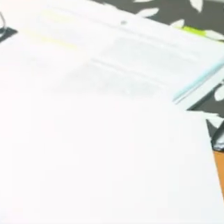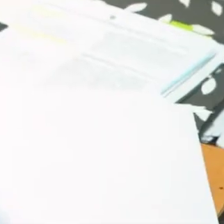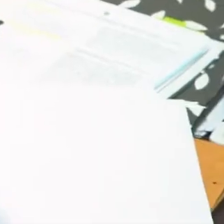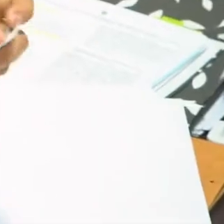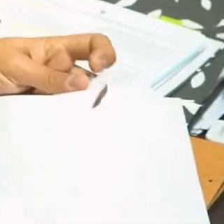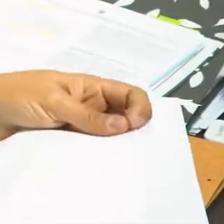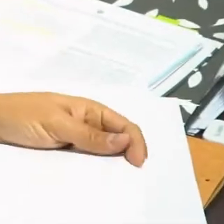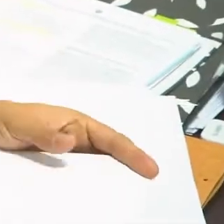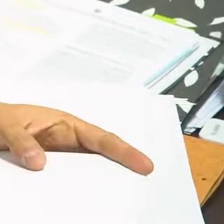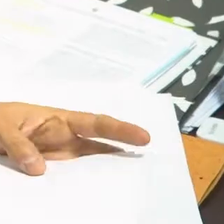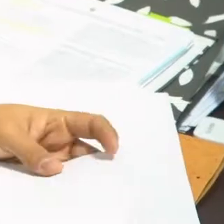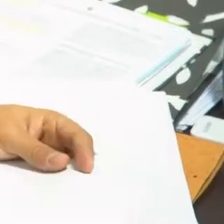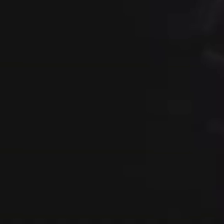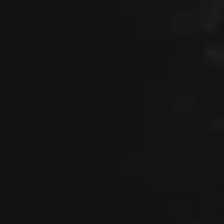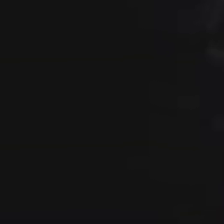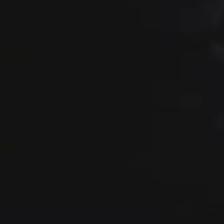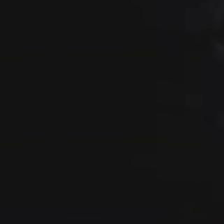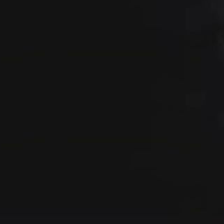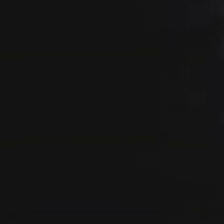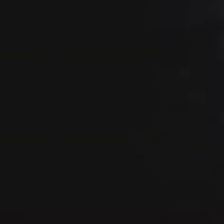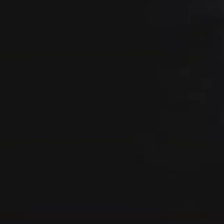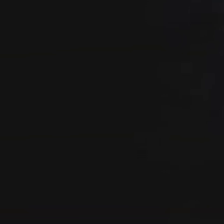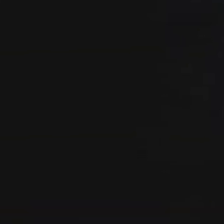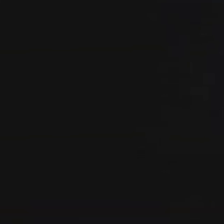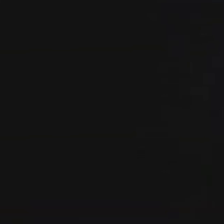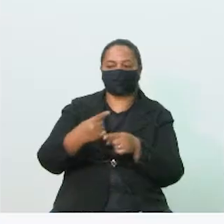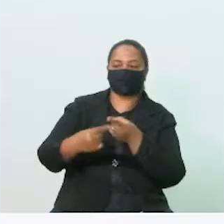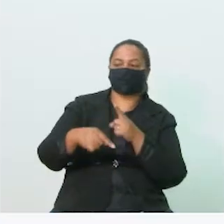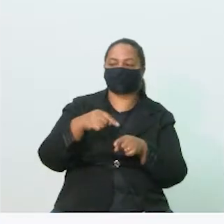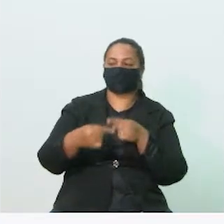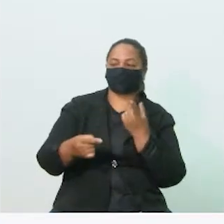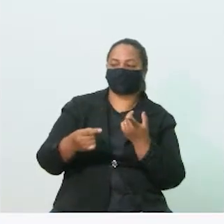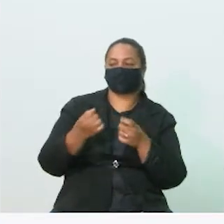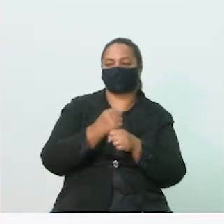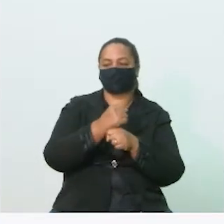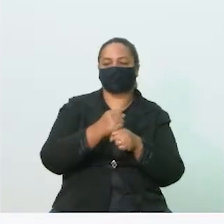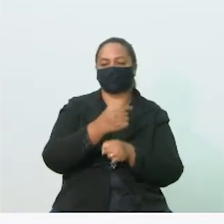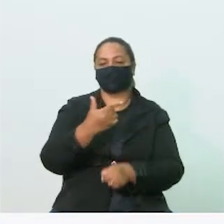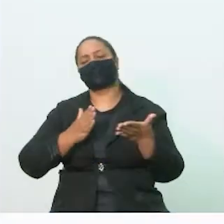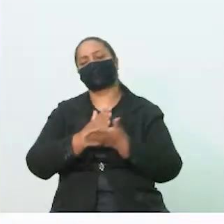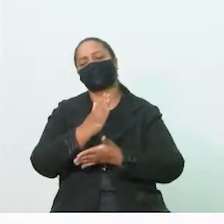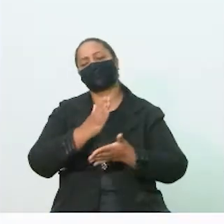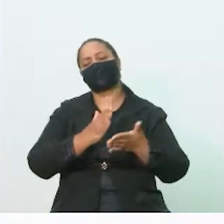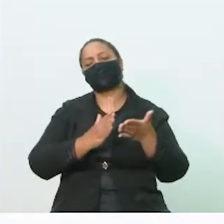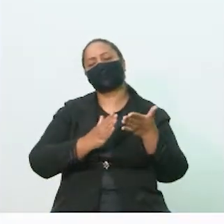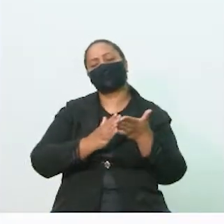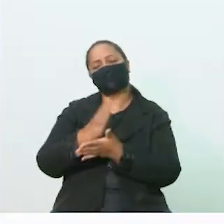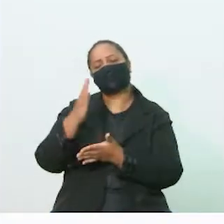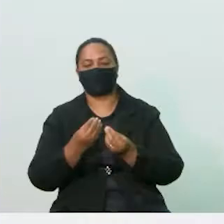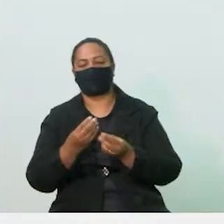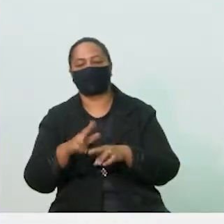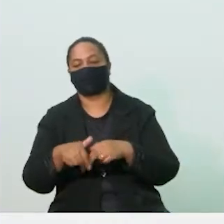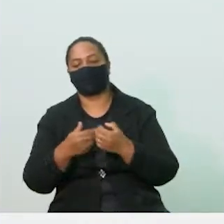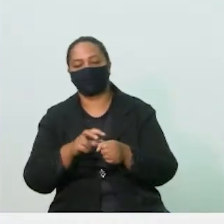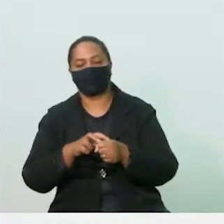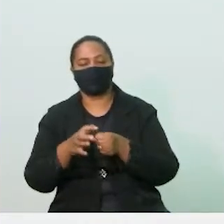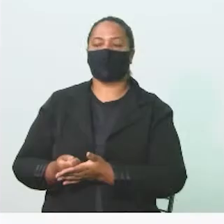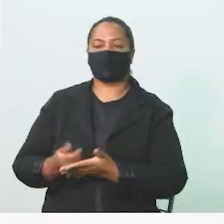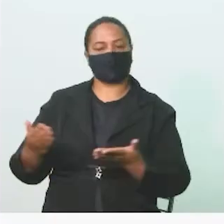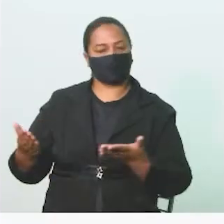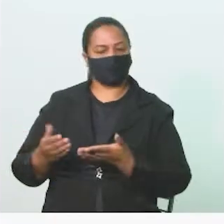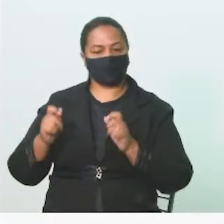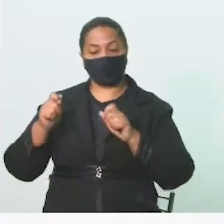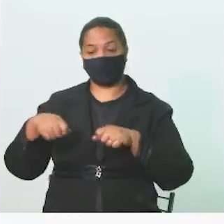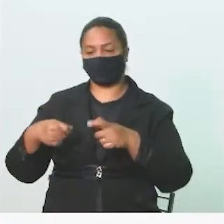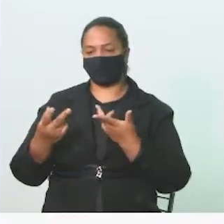os dados financeiros apresentados pelo prefeito Roberto Naves e secretários e puderam questionar sobre os